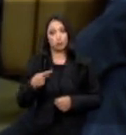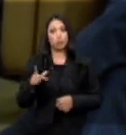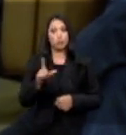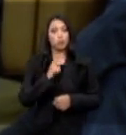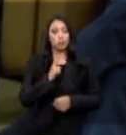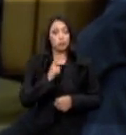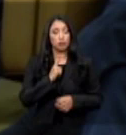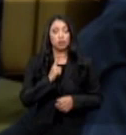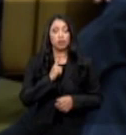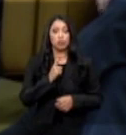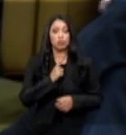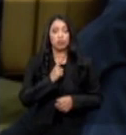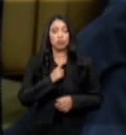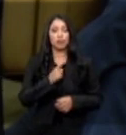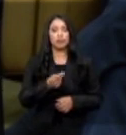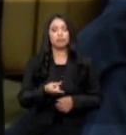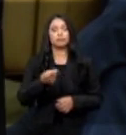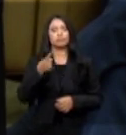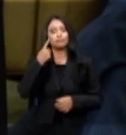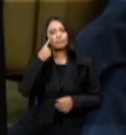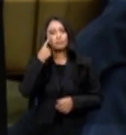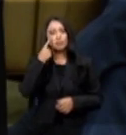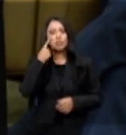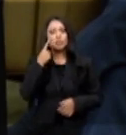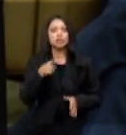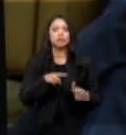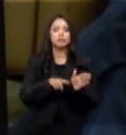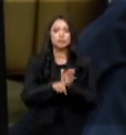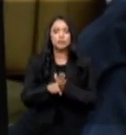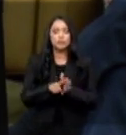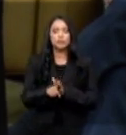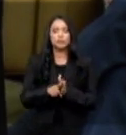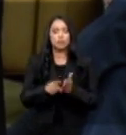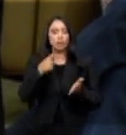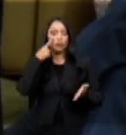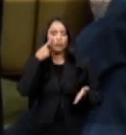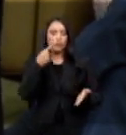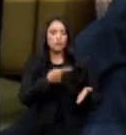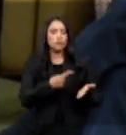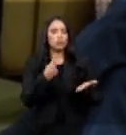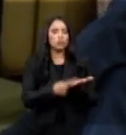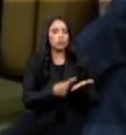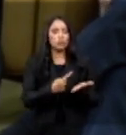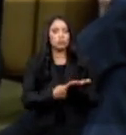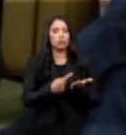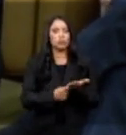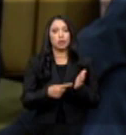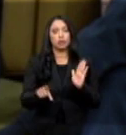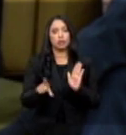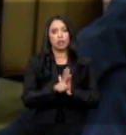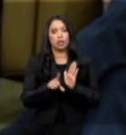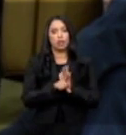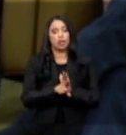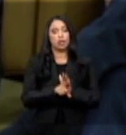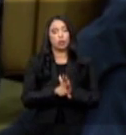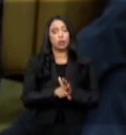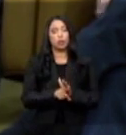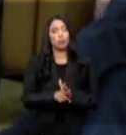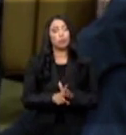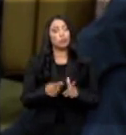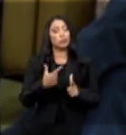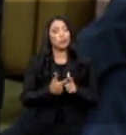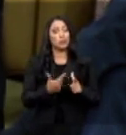têm vigilantemente observado o cumprimento dessa lei. O perigo de dano aqui é reverso,